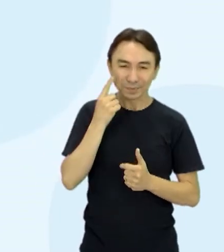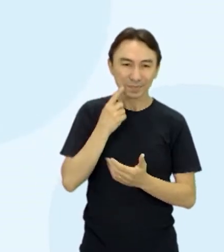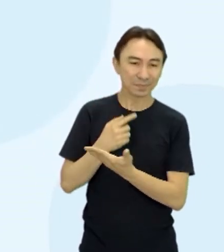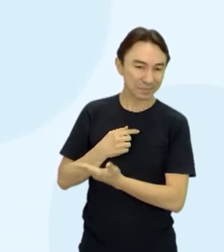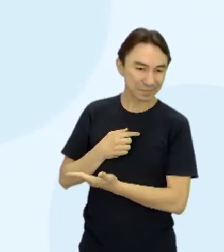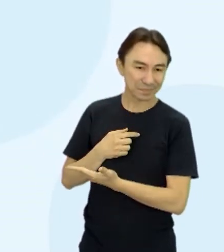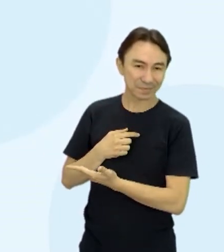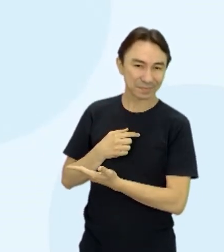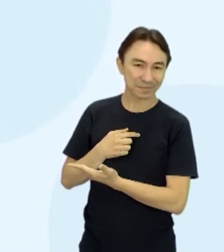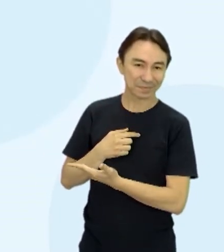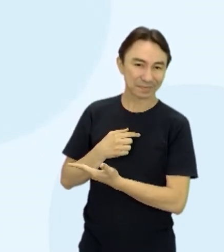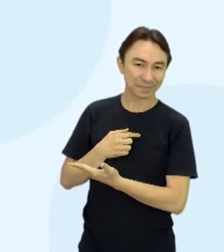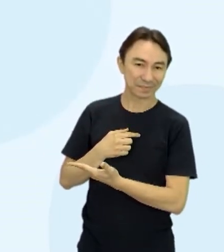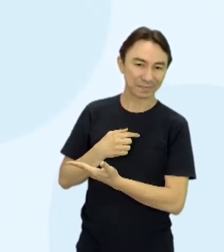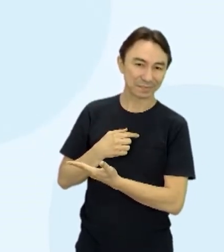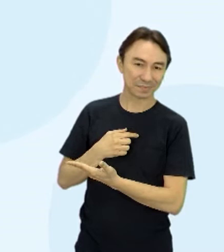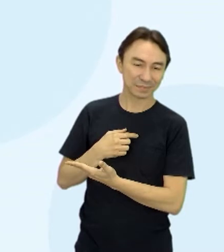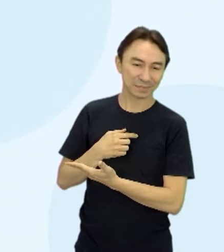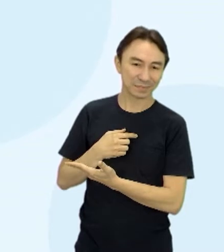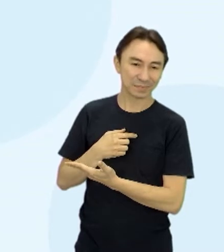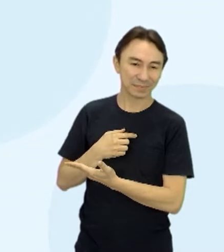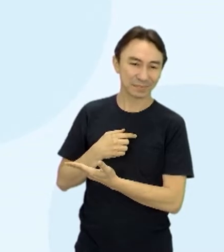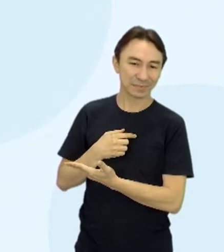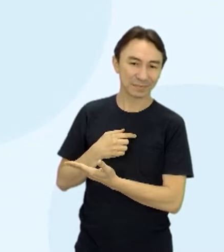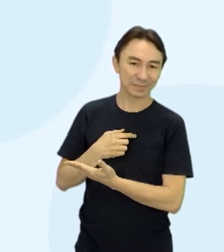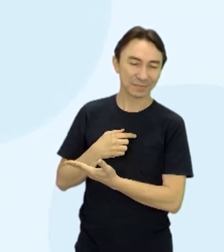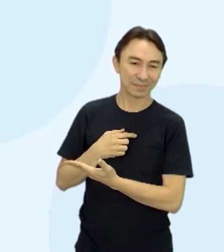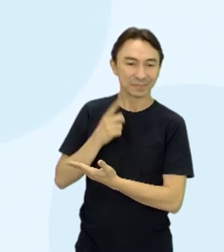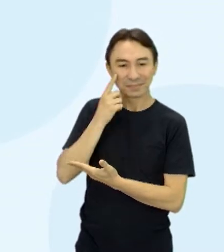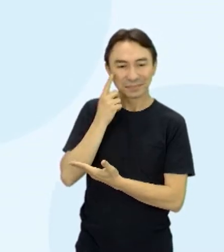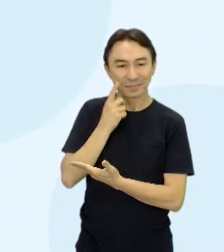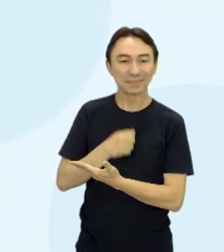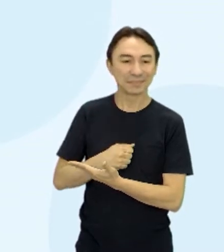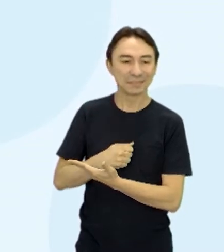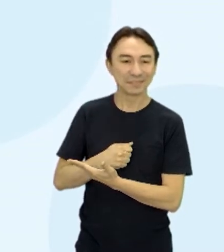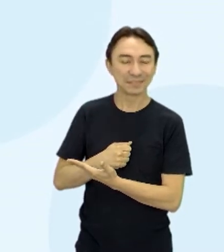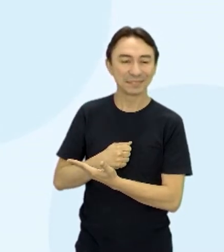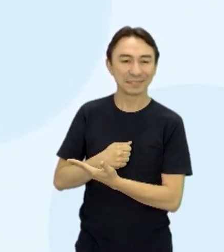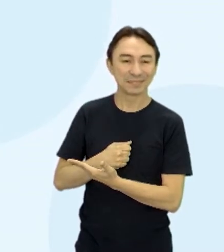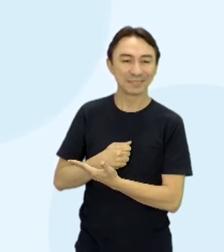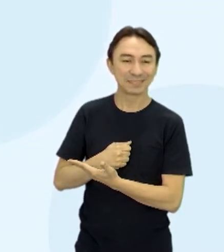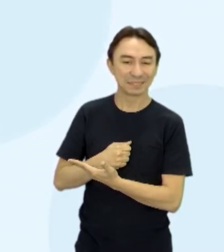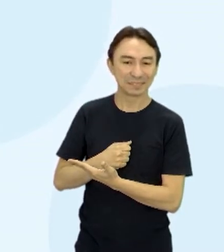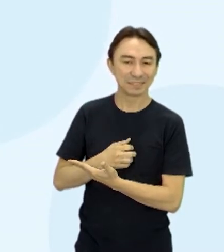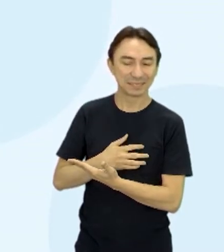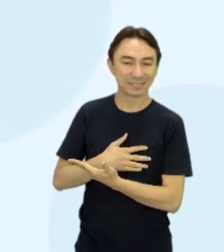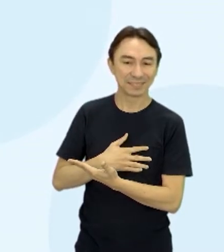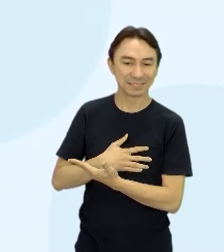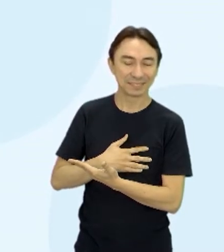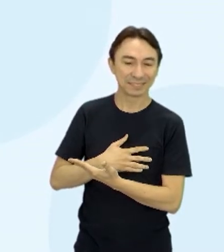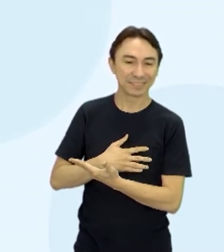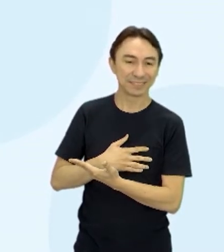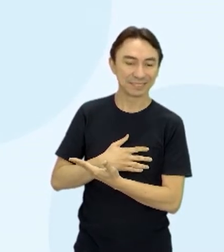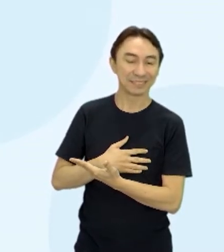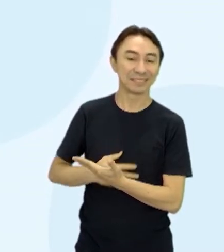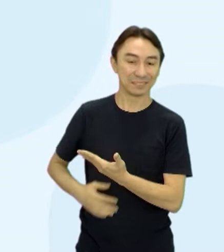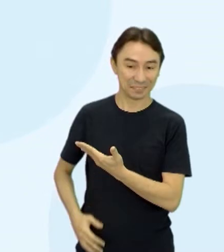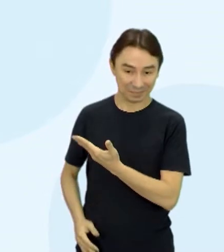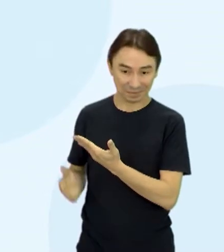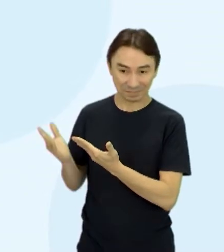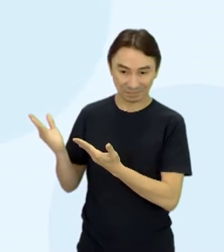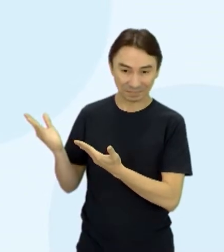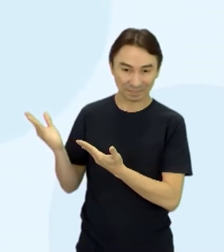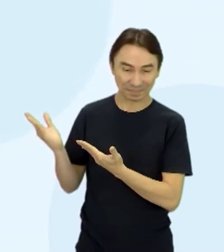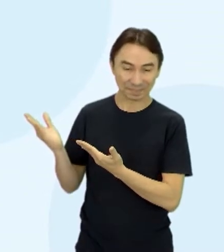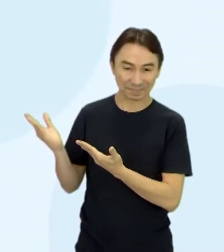tela, você está vendo na tela. E a tela, ela, não sei se você sabe, já coloquei até o óculos, volta